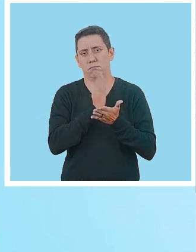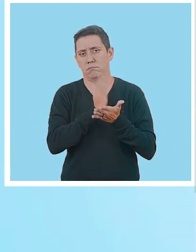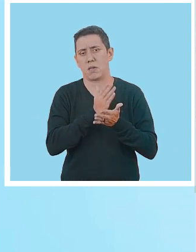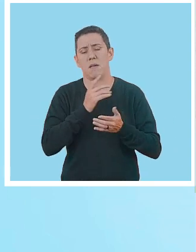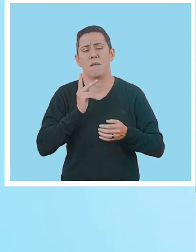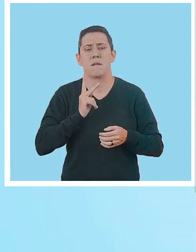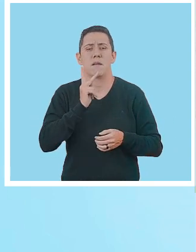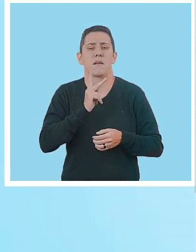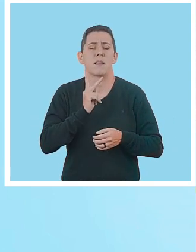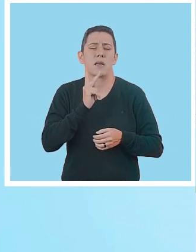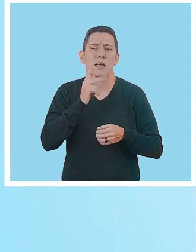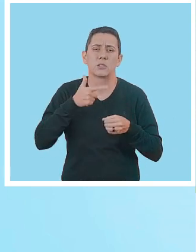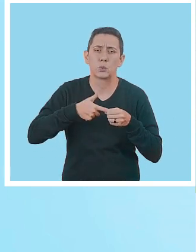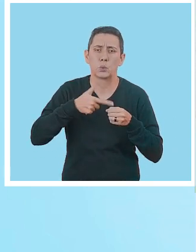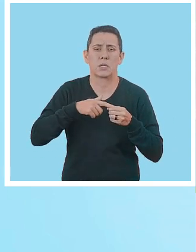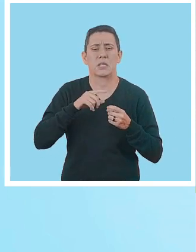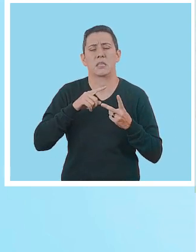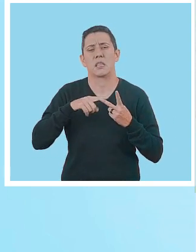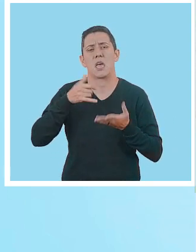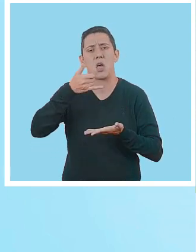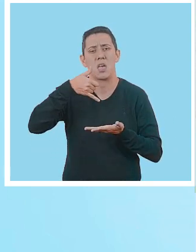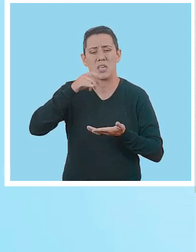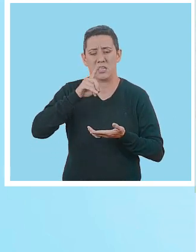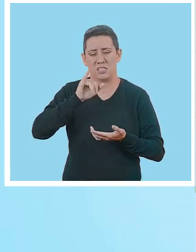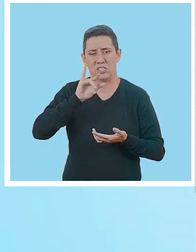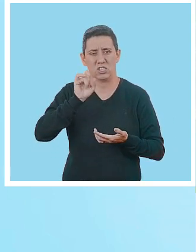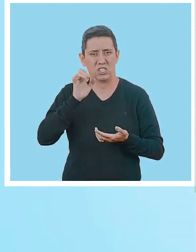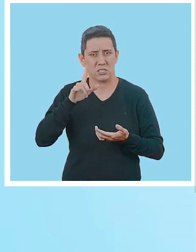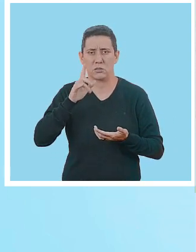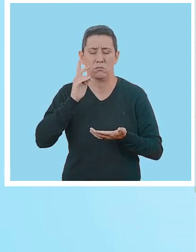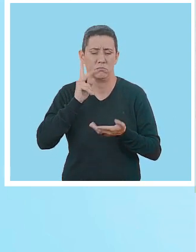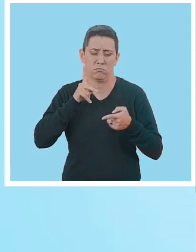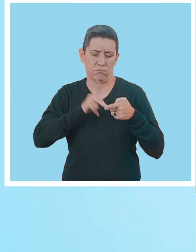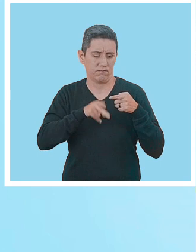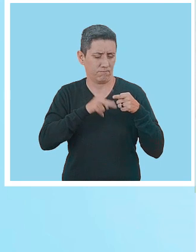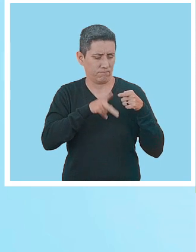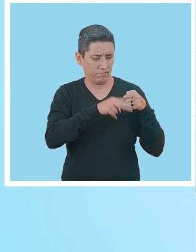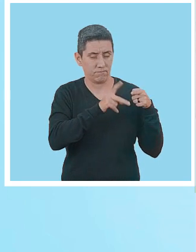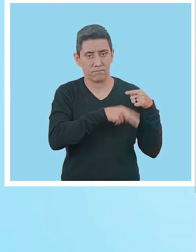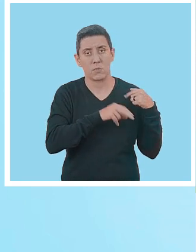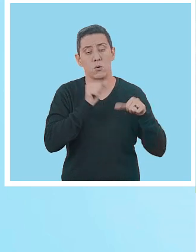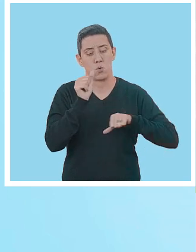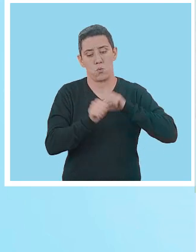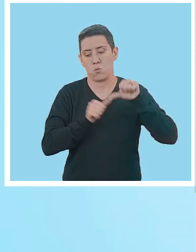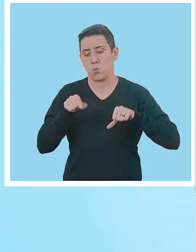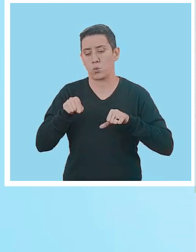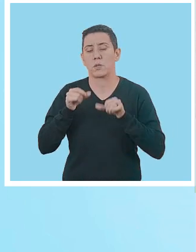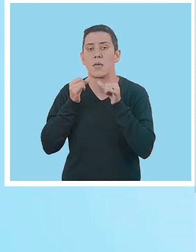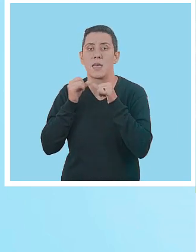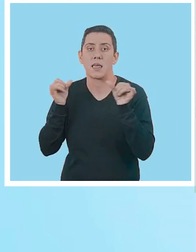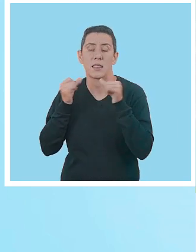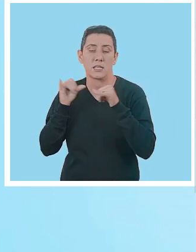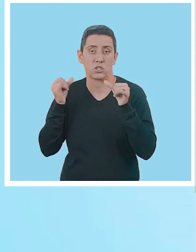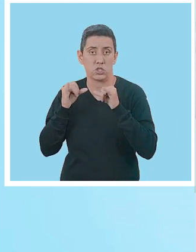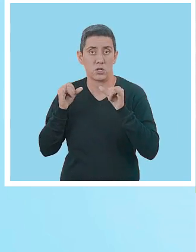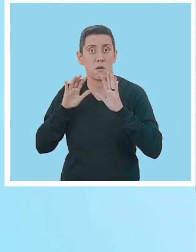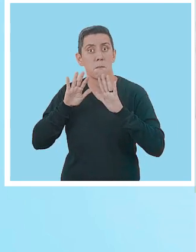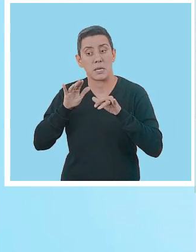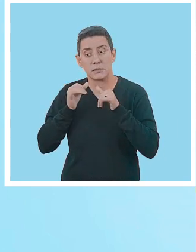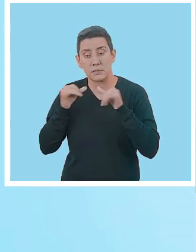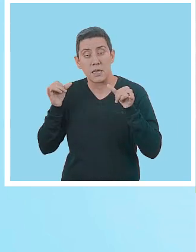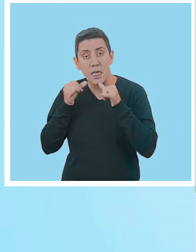gasolina a diesel por um veículo totalmente elétrico Agora não adianta também abastecer